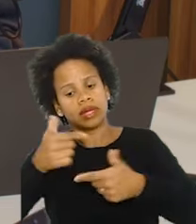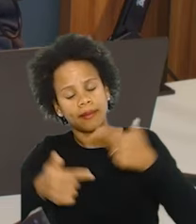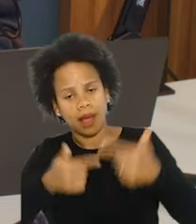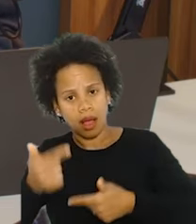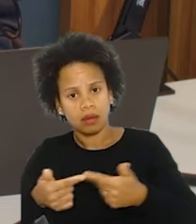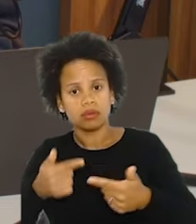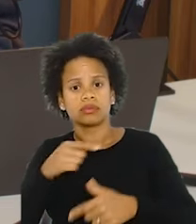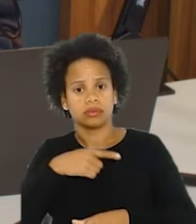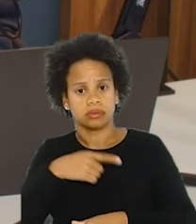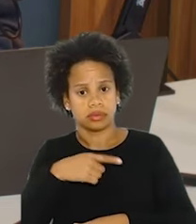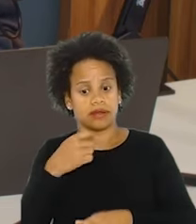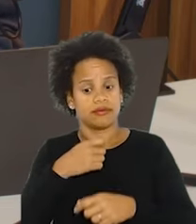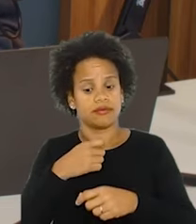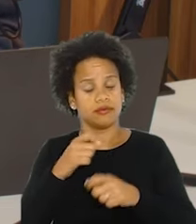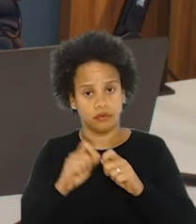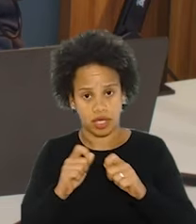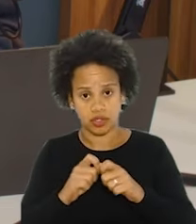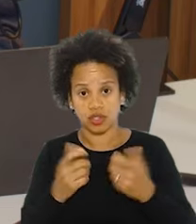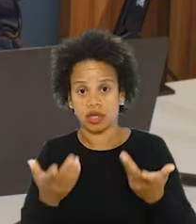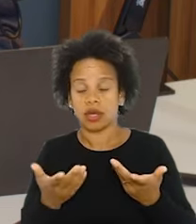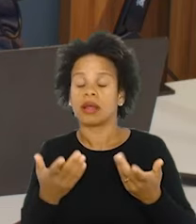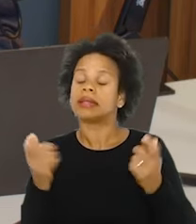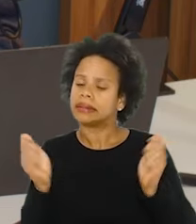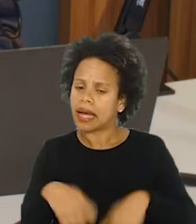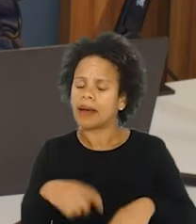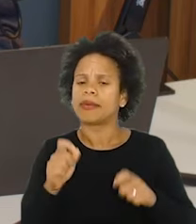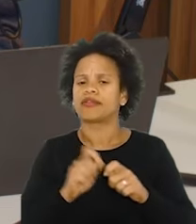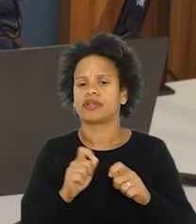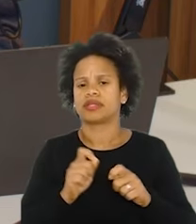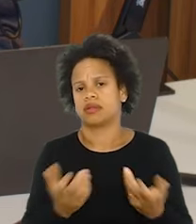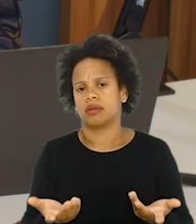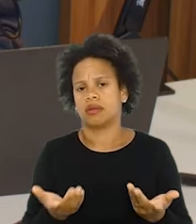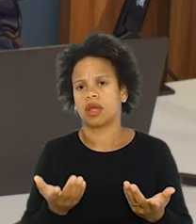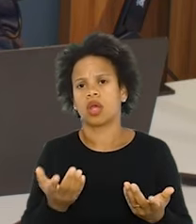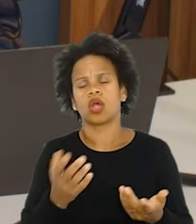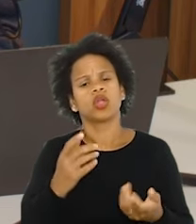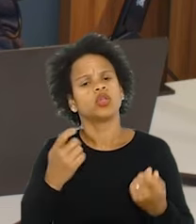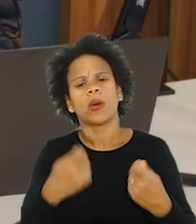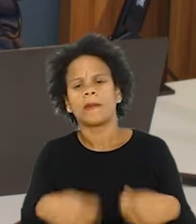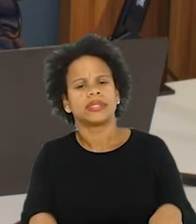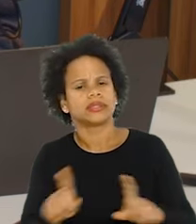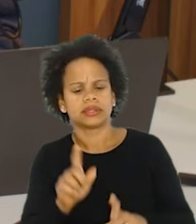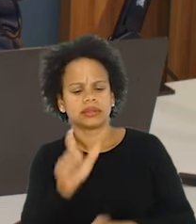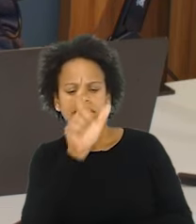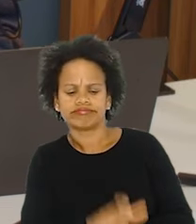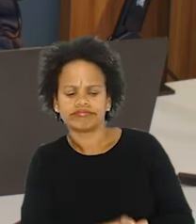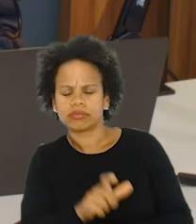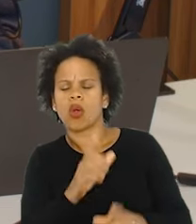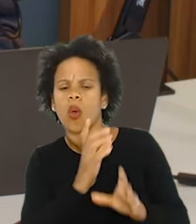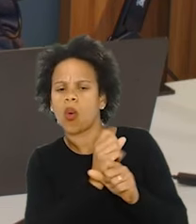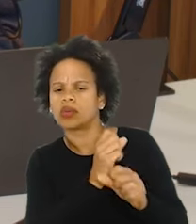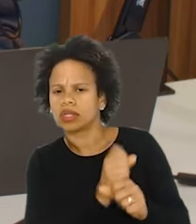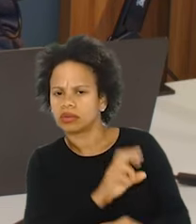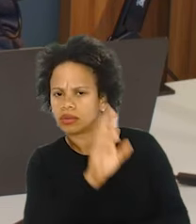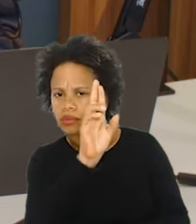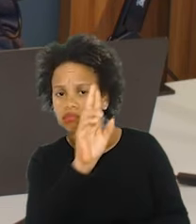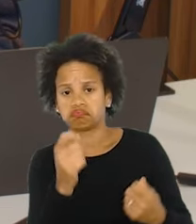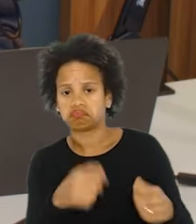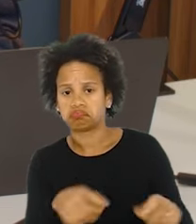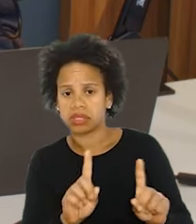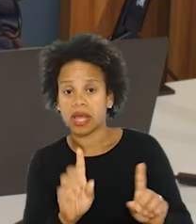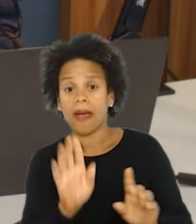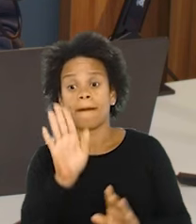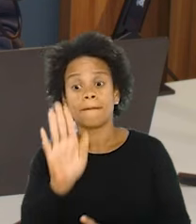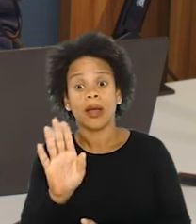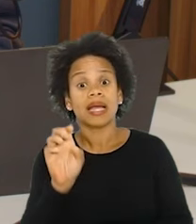fizeram vocês vão ver que dá sim para fazer não necessariamente tem que ter né o Diego um contador mas mas vamos supor se mesmo assim um